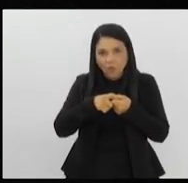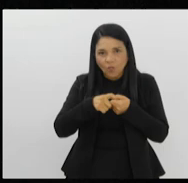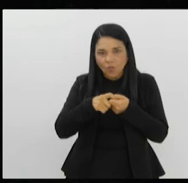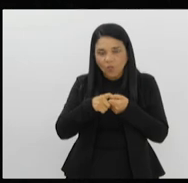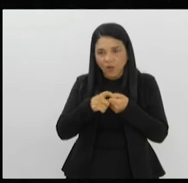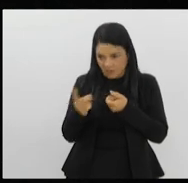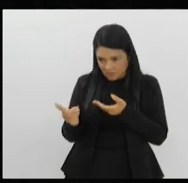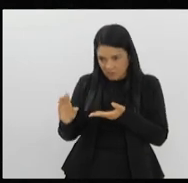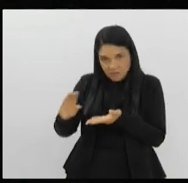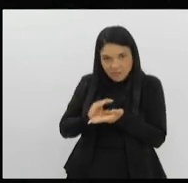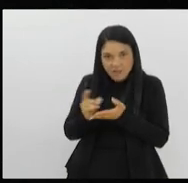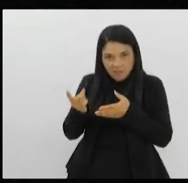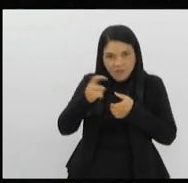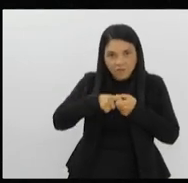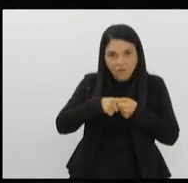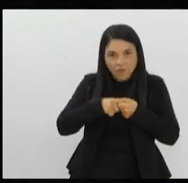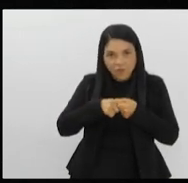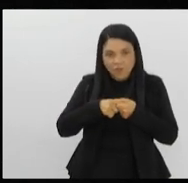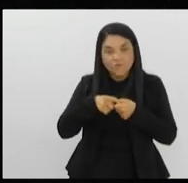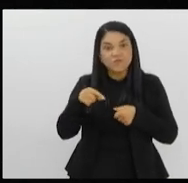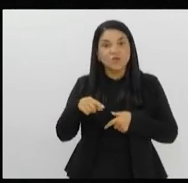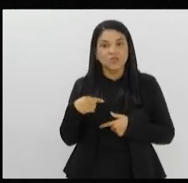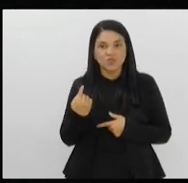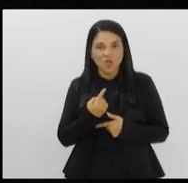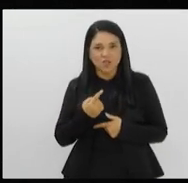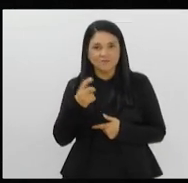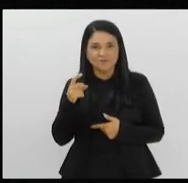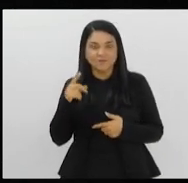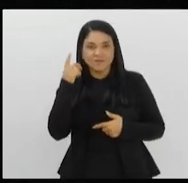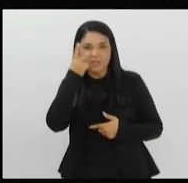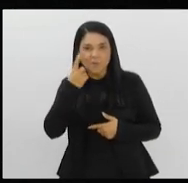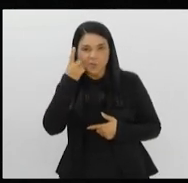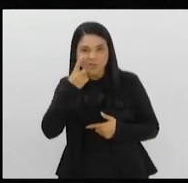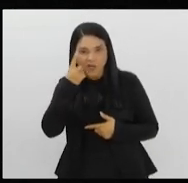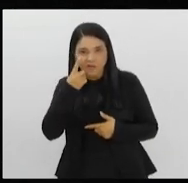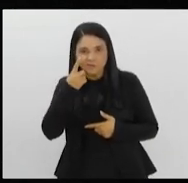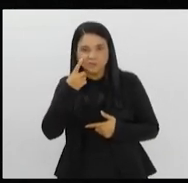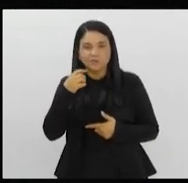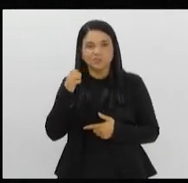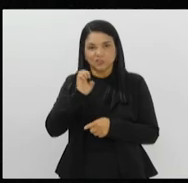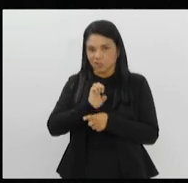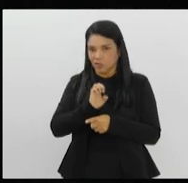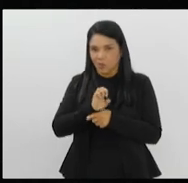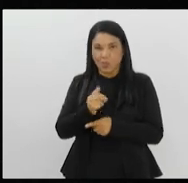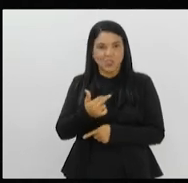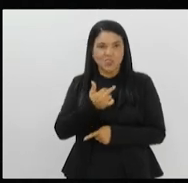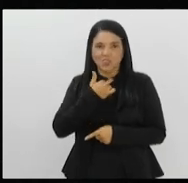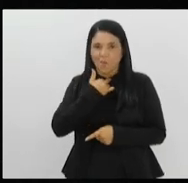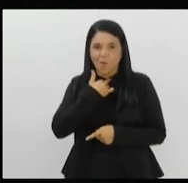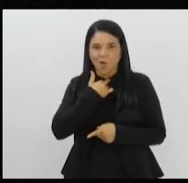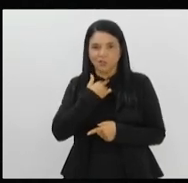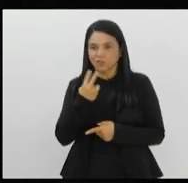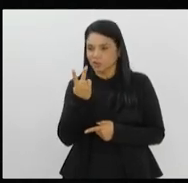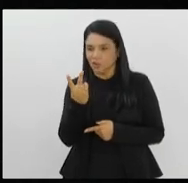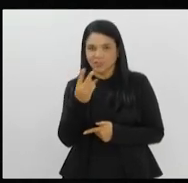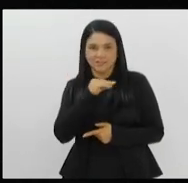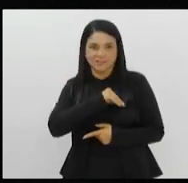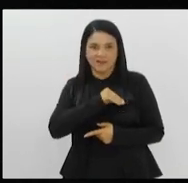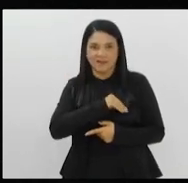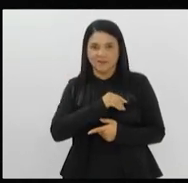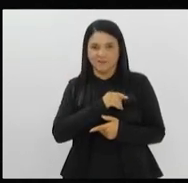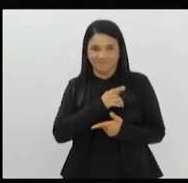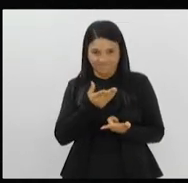que enquanto deputado estadual, a gente não pode acumular salário. E se ele acumulou, de fato, se ele